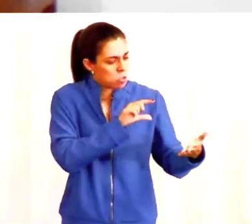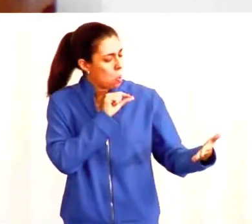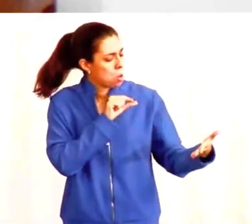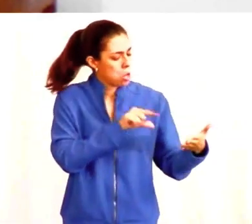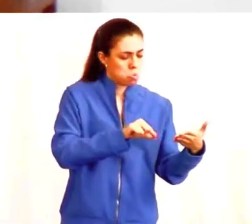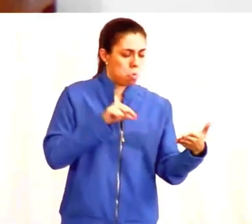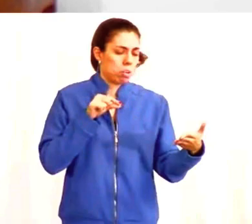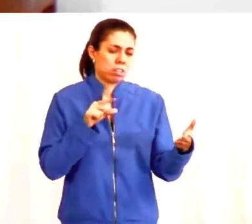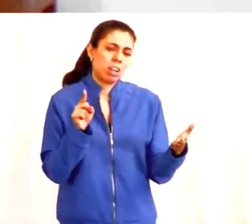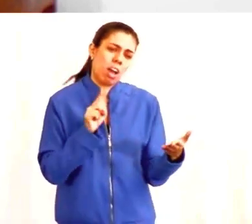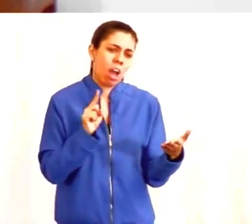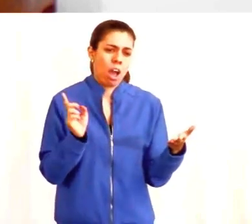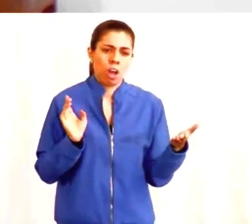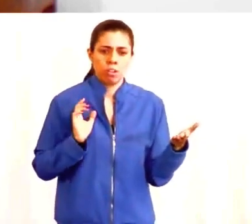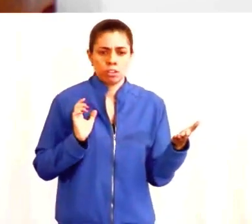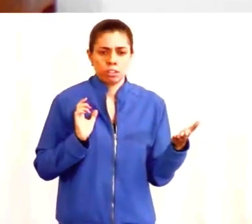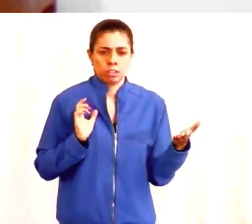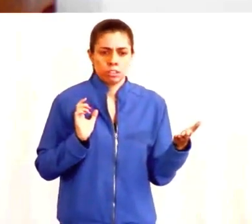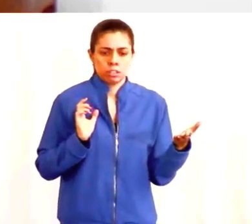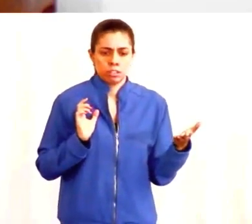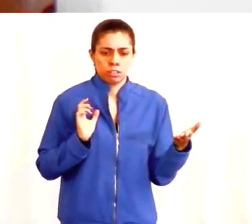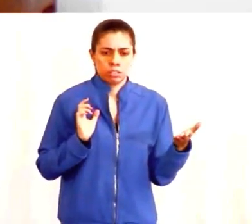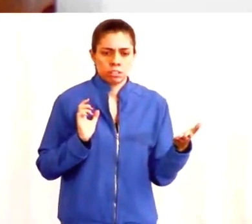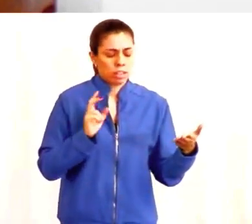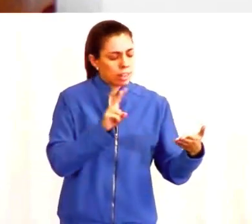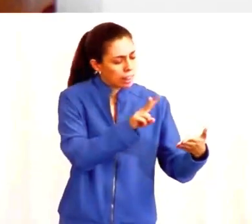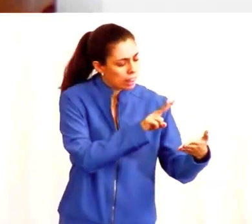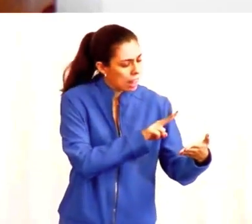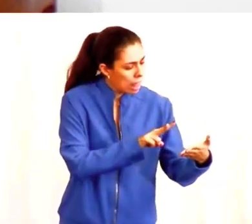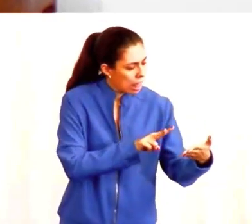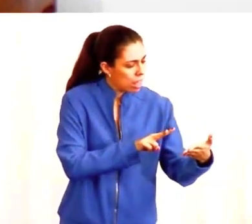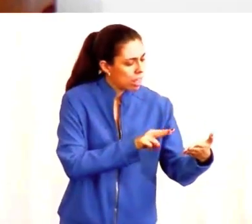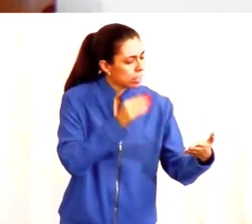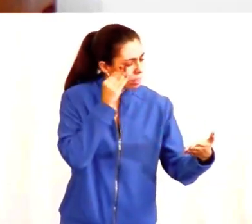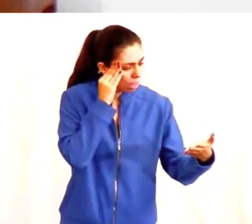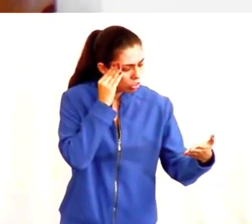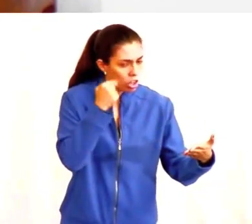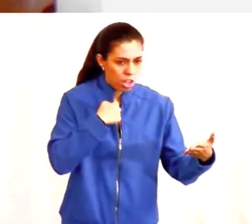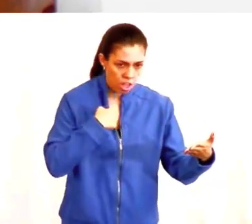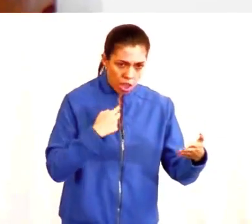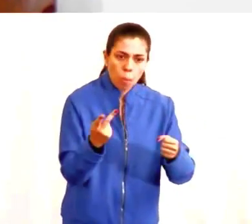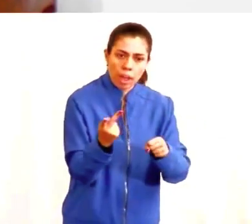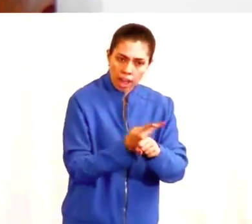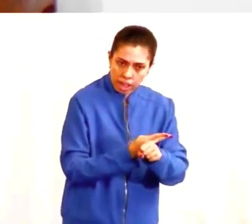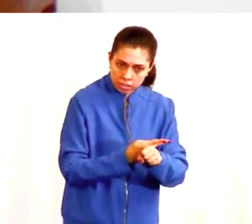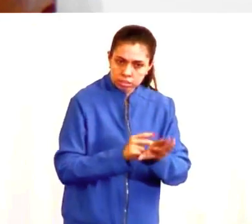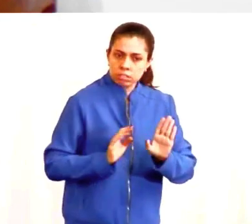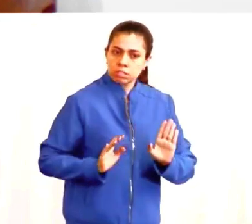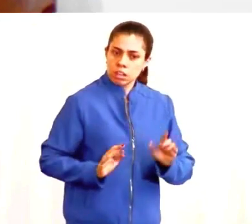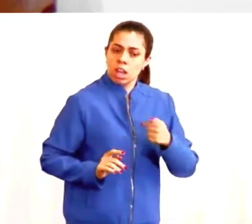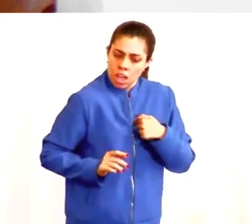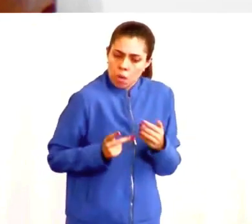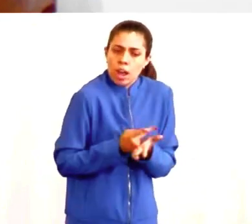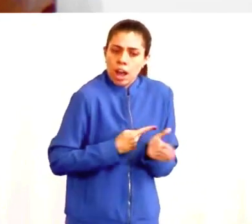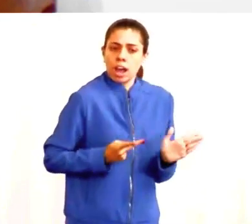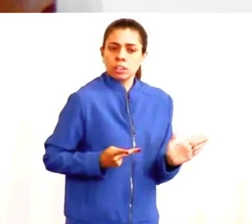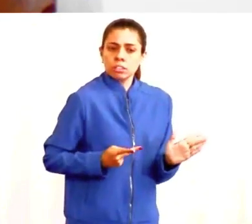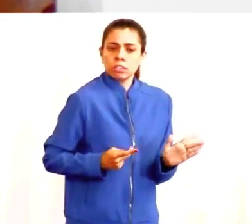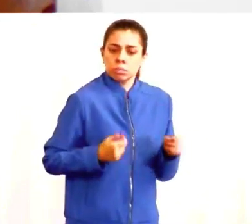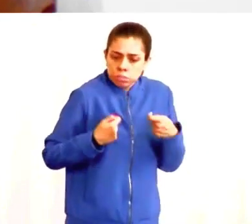ela continue sendo o que para nós são valores muito grandes,